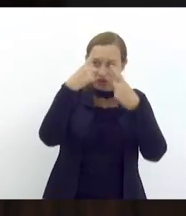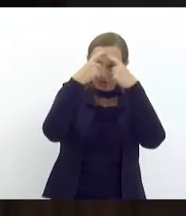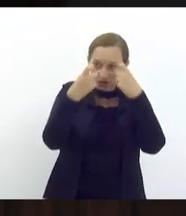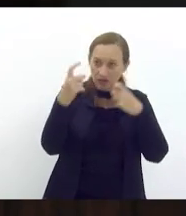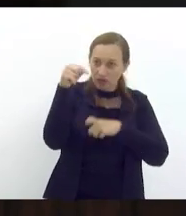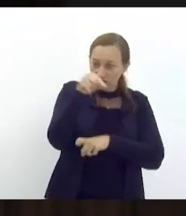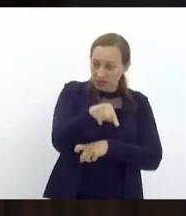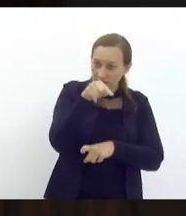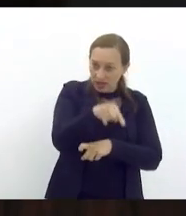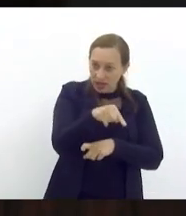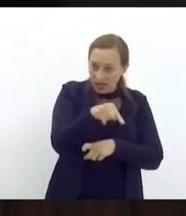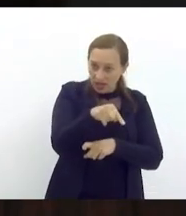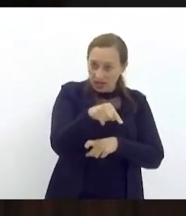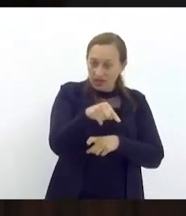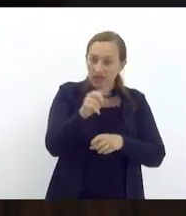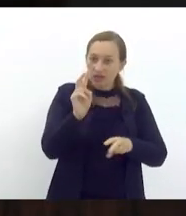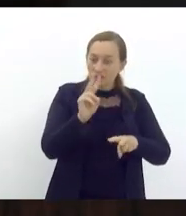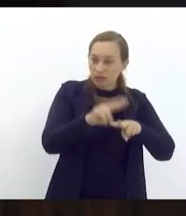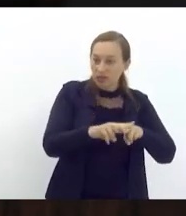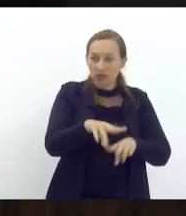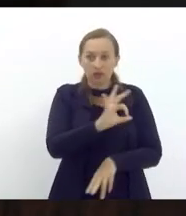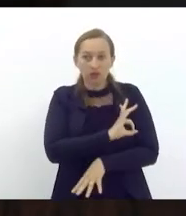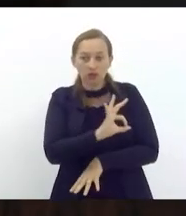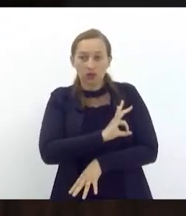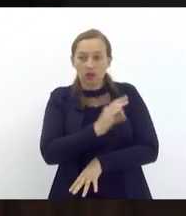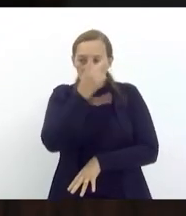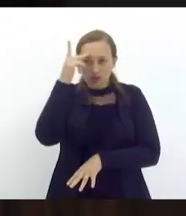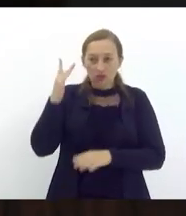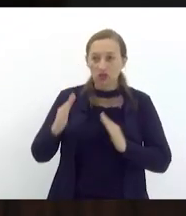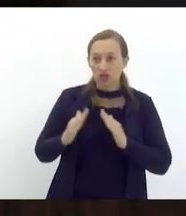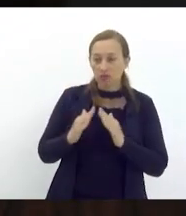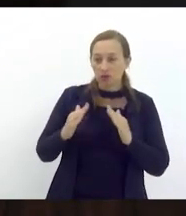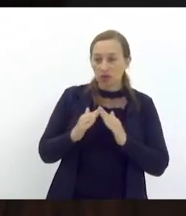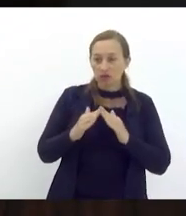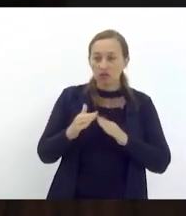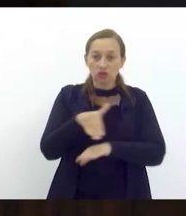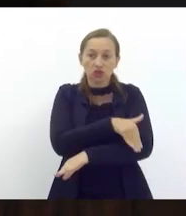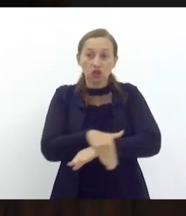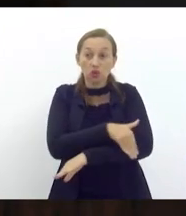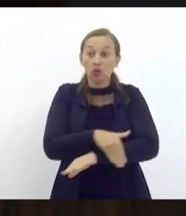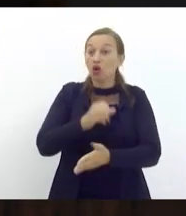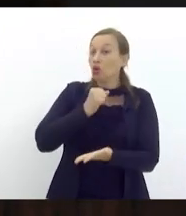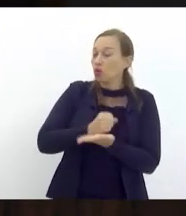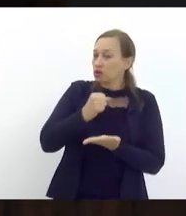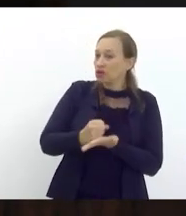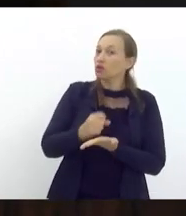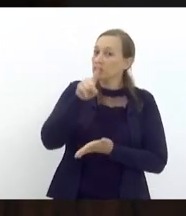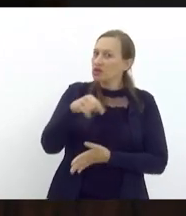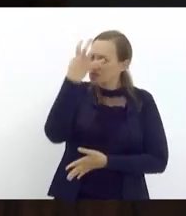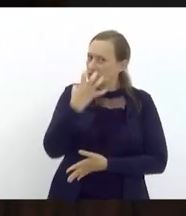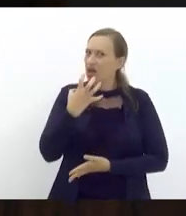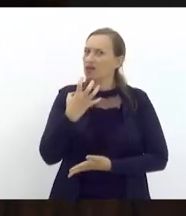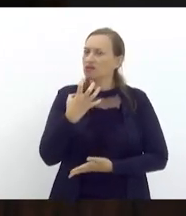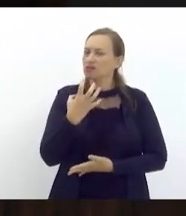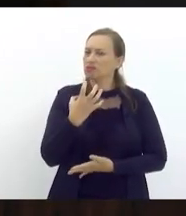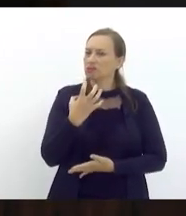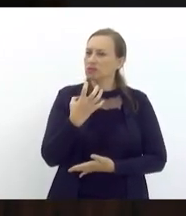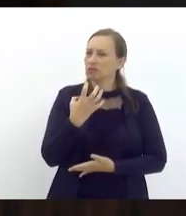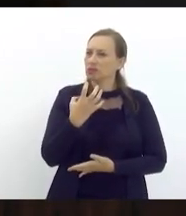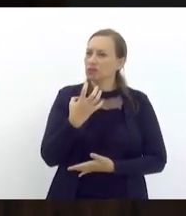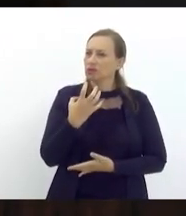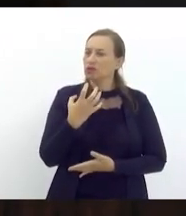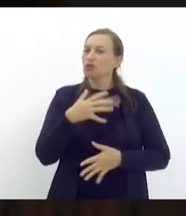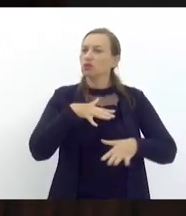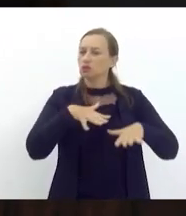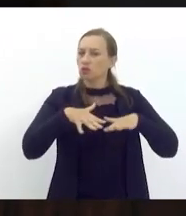que foram abordados pela polícia e tratava de moradores de rua contratados isso é muito grave numa